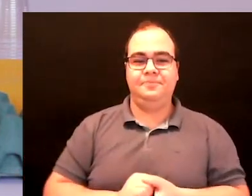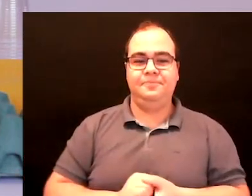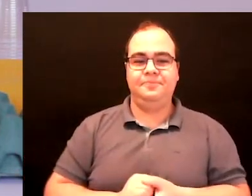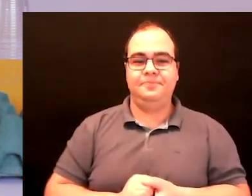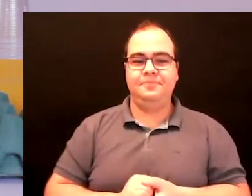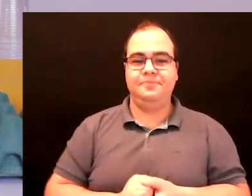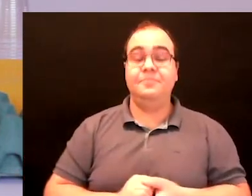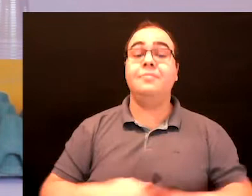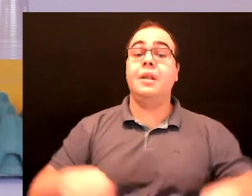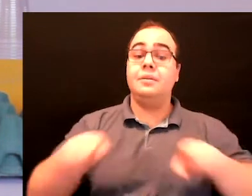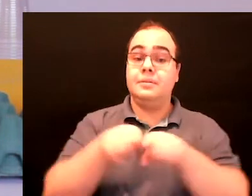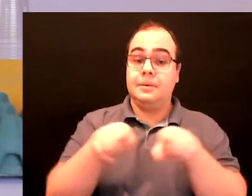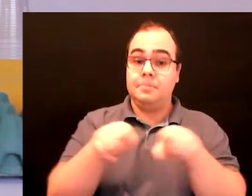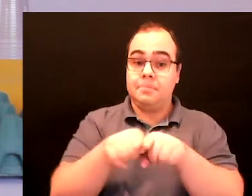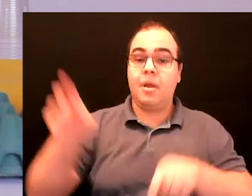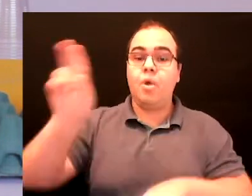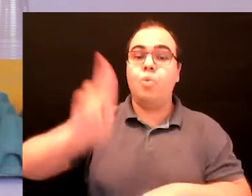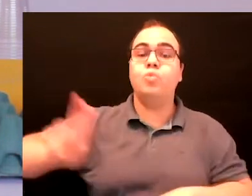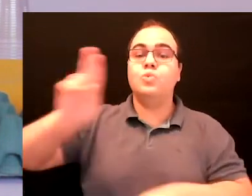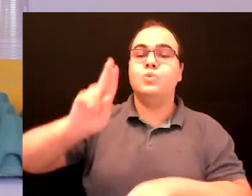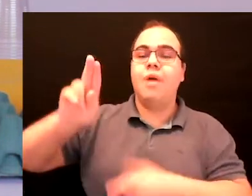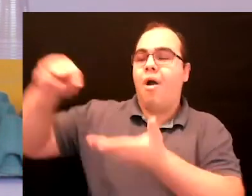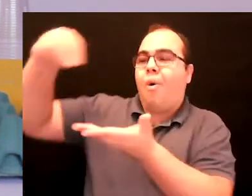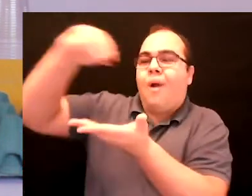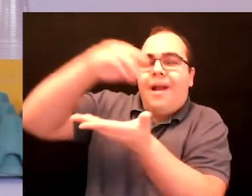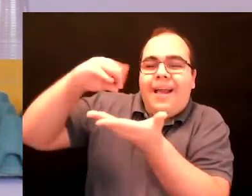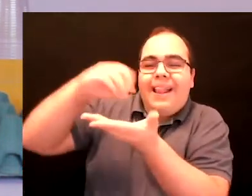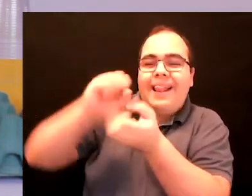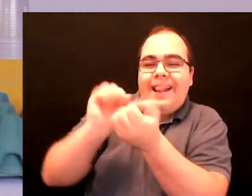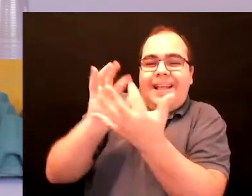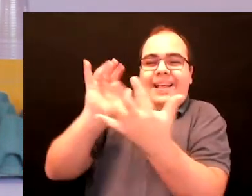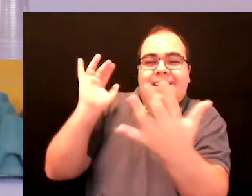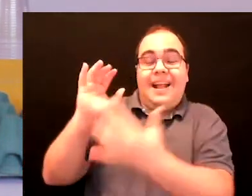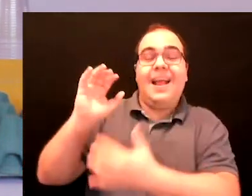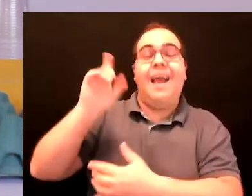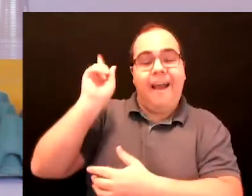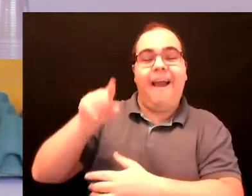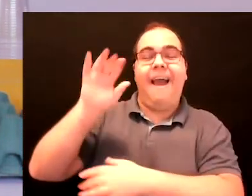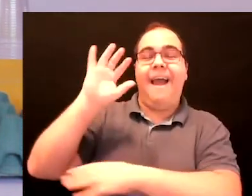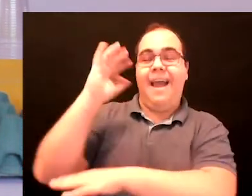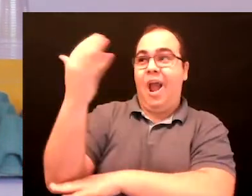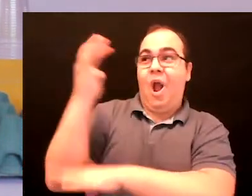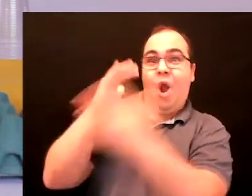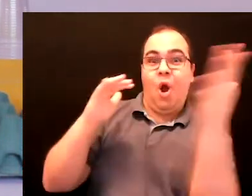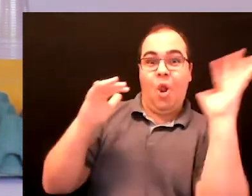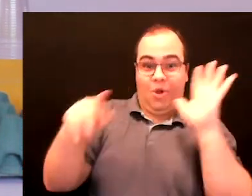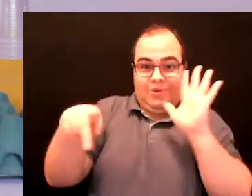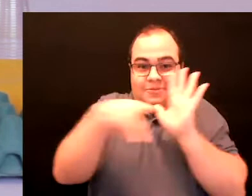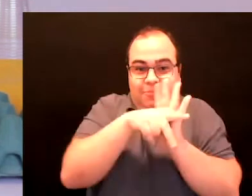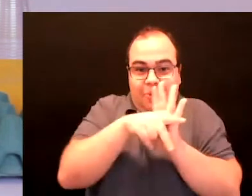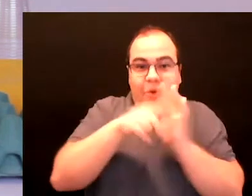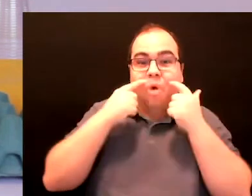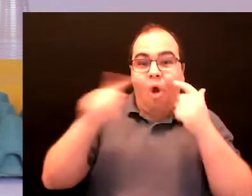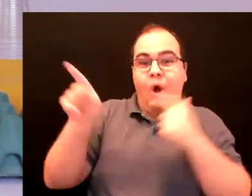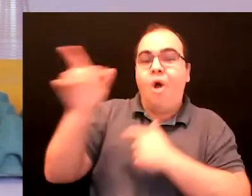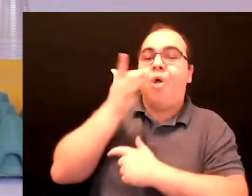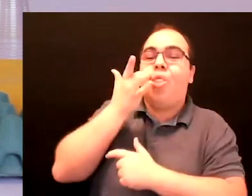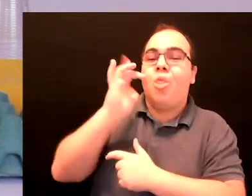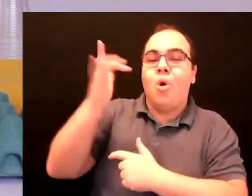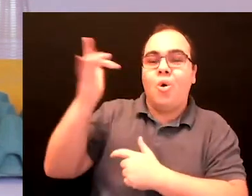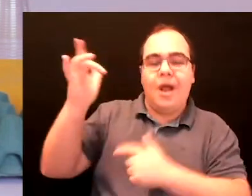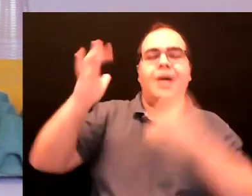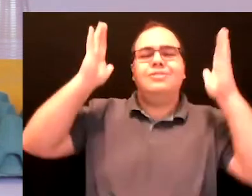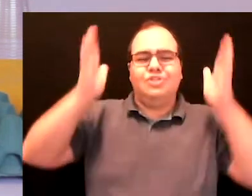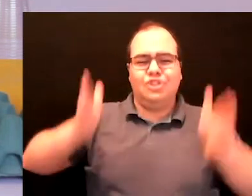Vou utilizar também o glitter ecológico. Eu tenho aqui tanto um dourado, que já